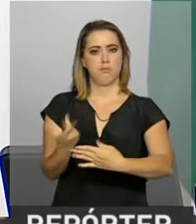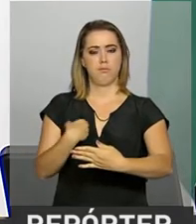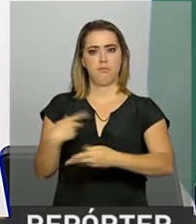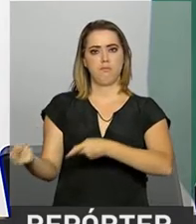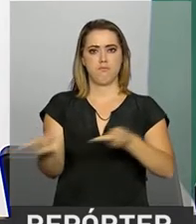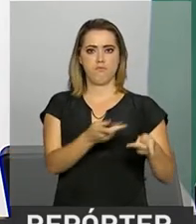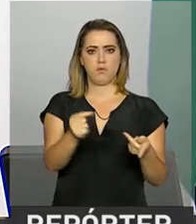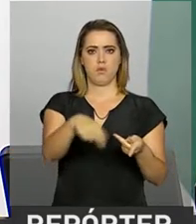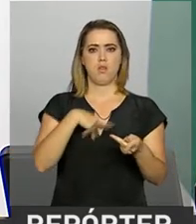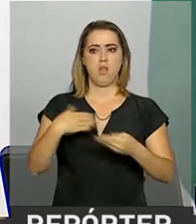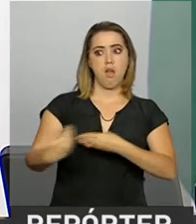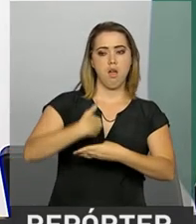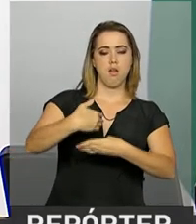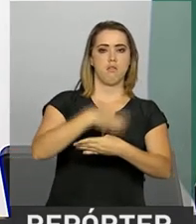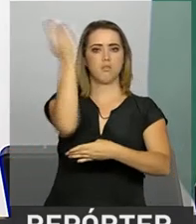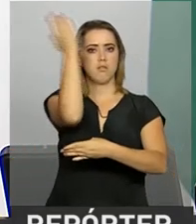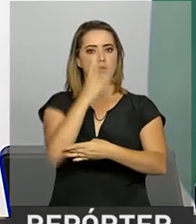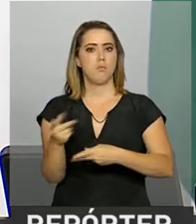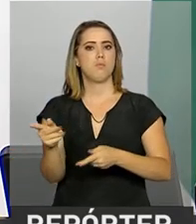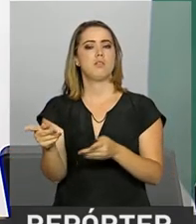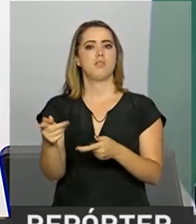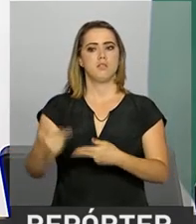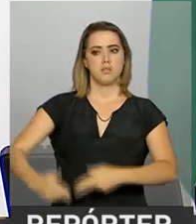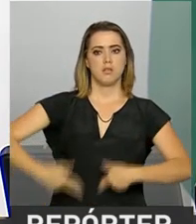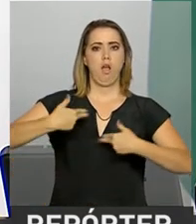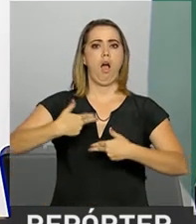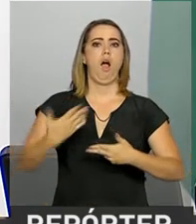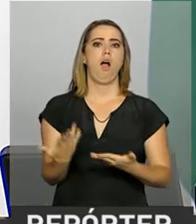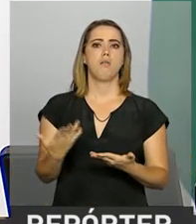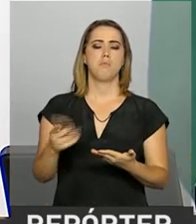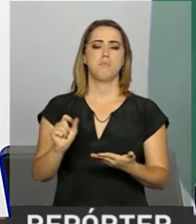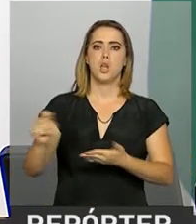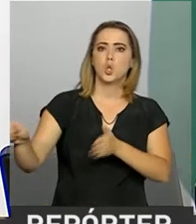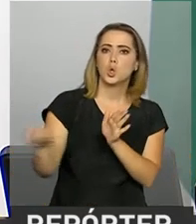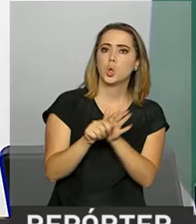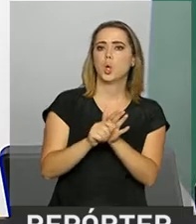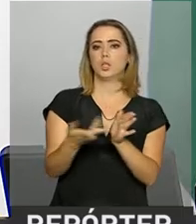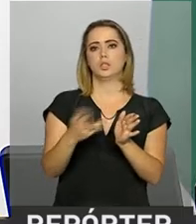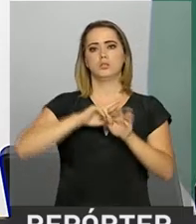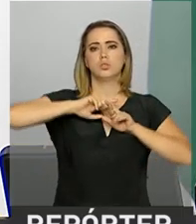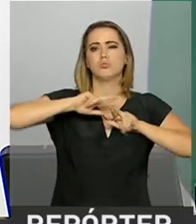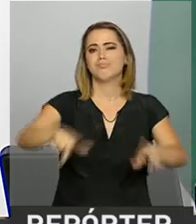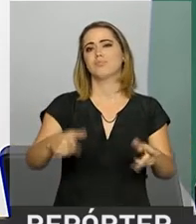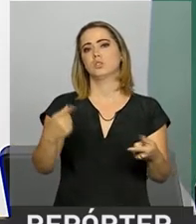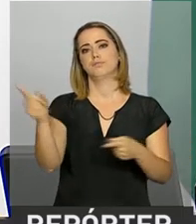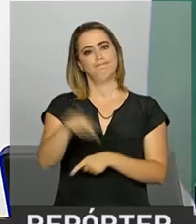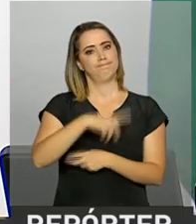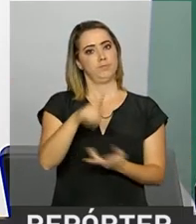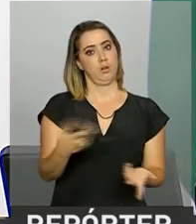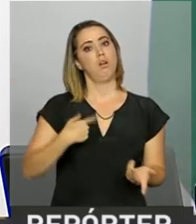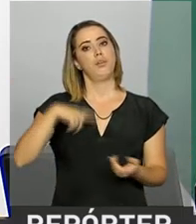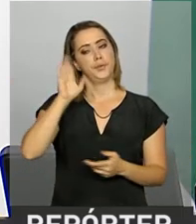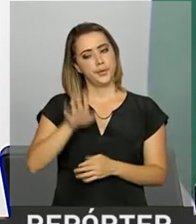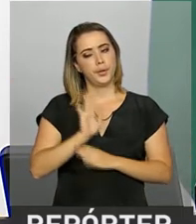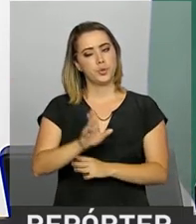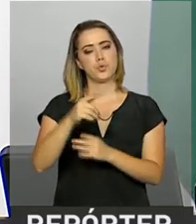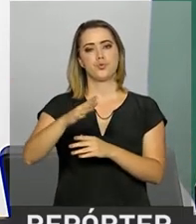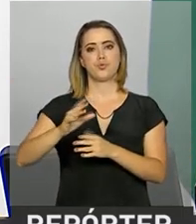entram armas, entra droga, entra mais variado contrabando, que é um alimento para o